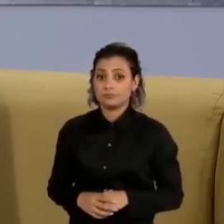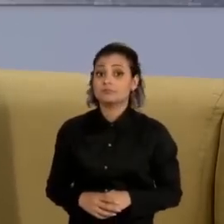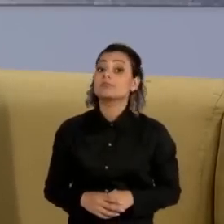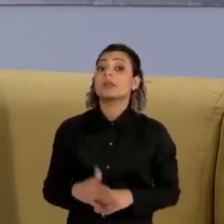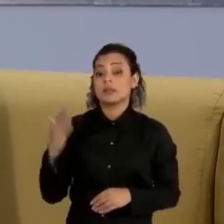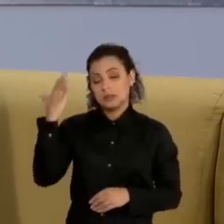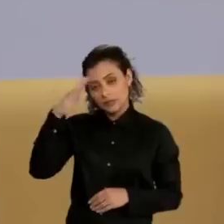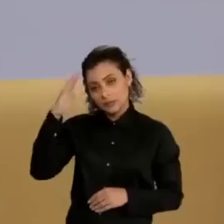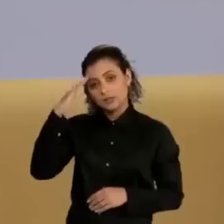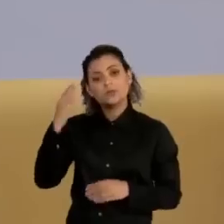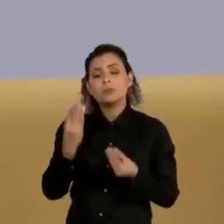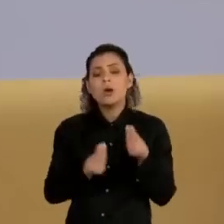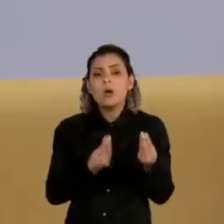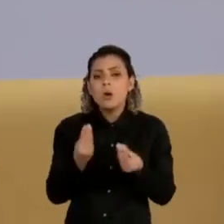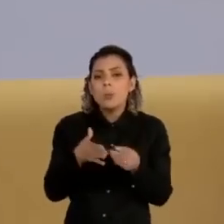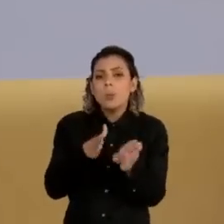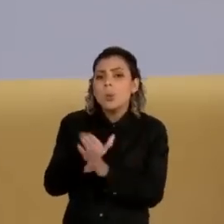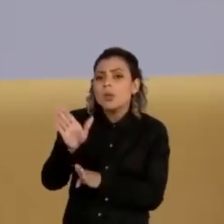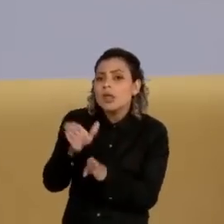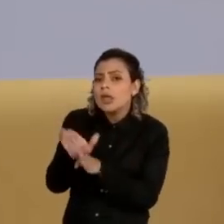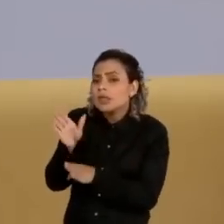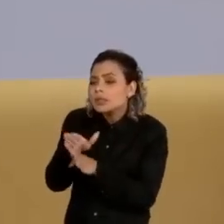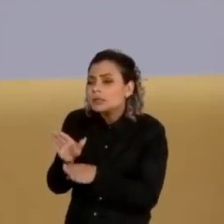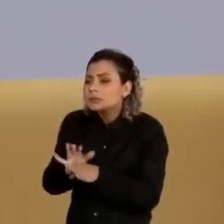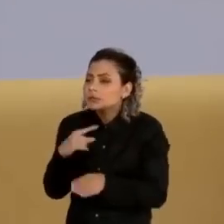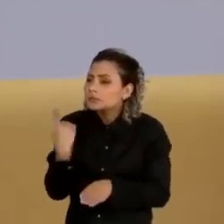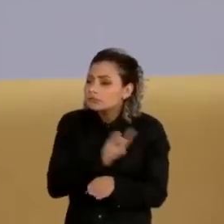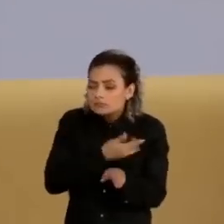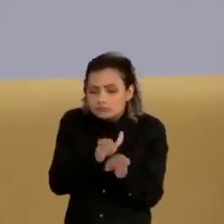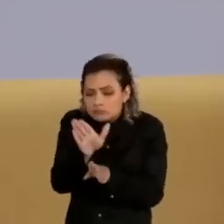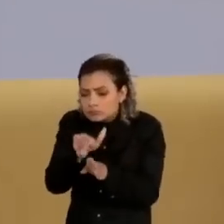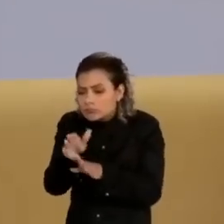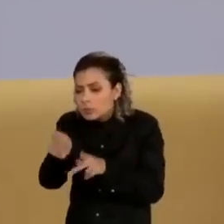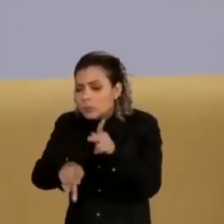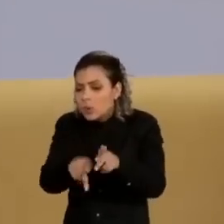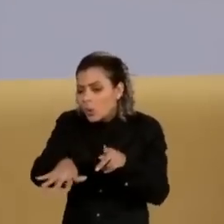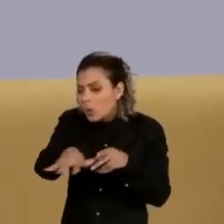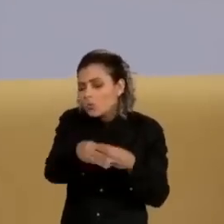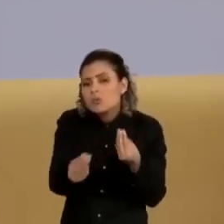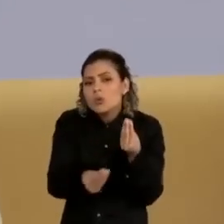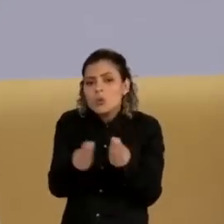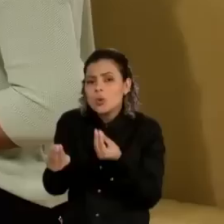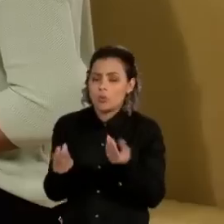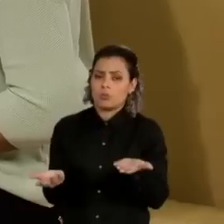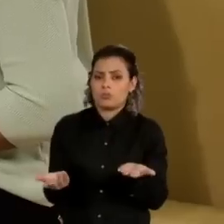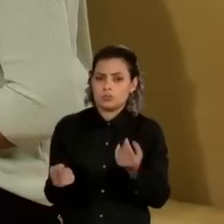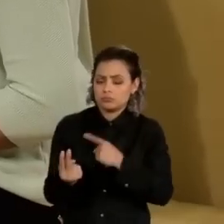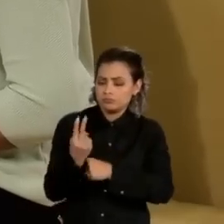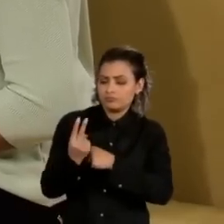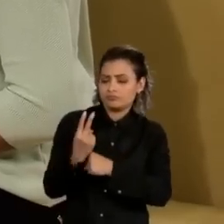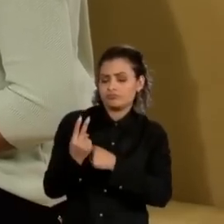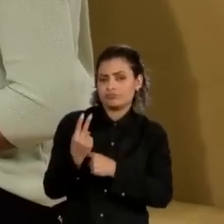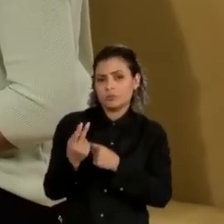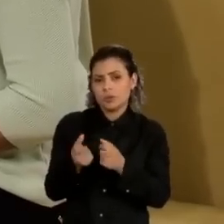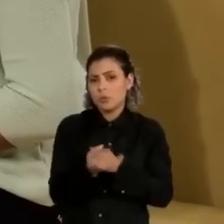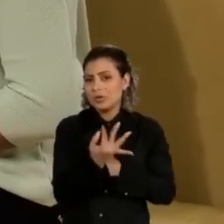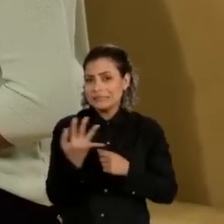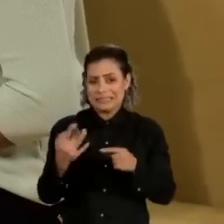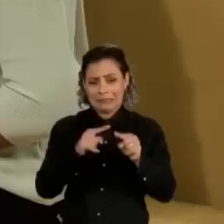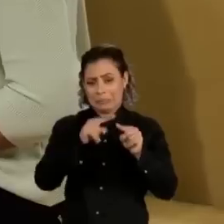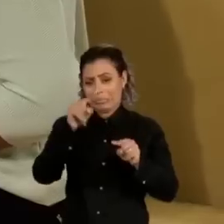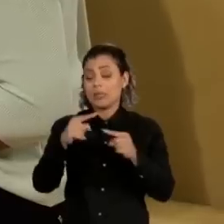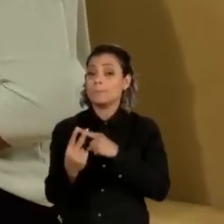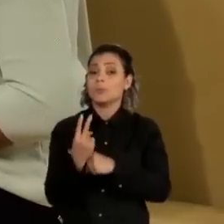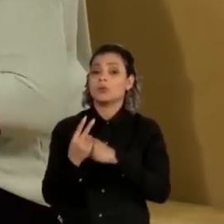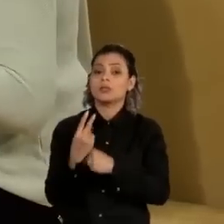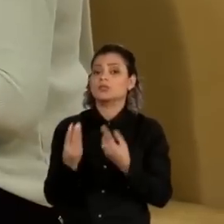então, de forma geral, quais são as recomendações que a gente pode passar para a população em relação a esses números e a